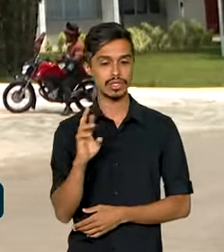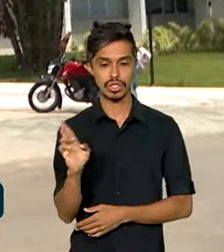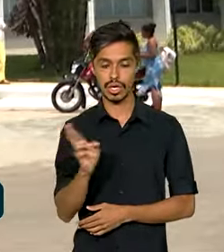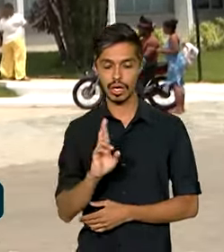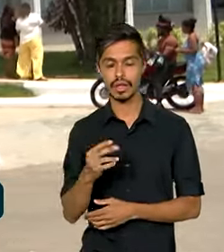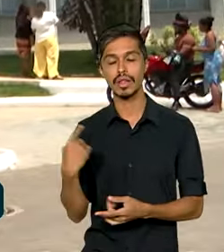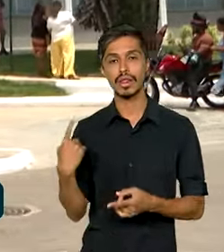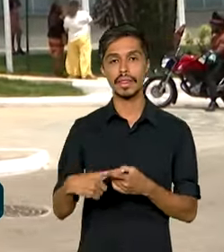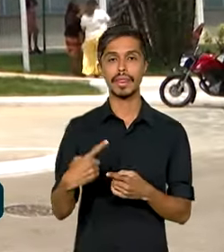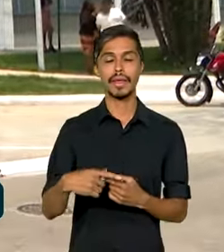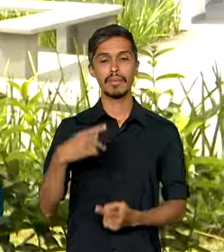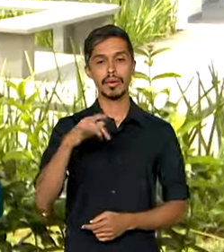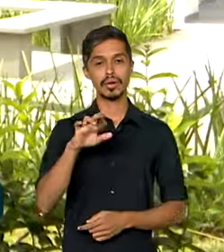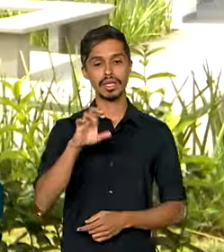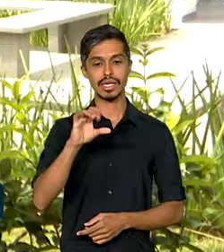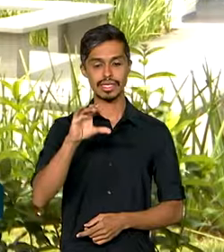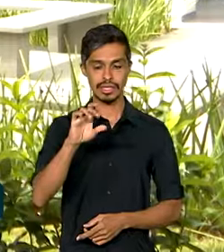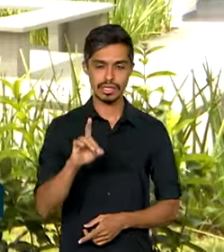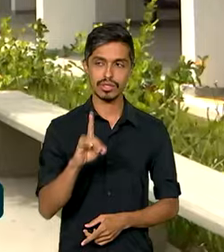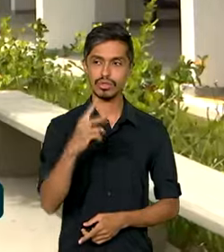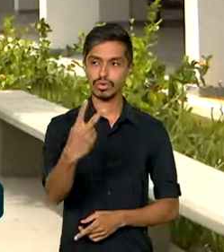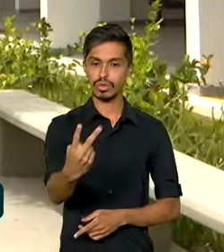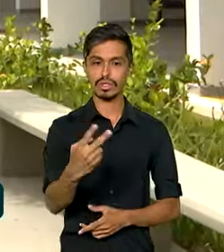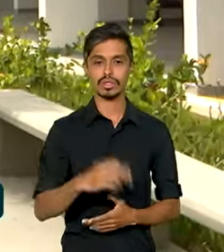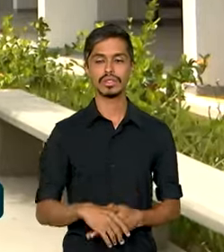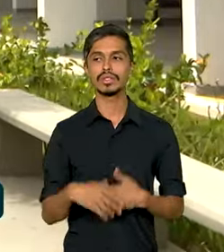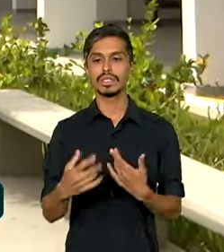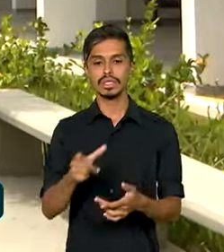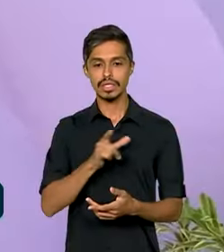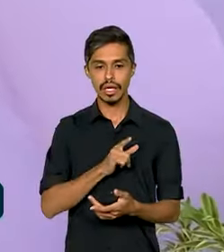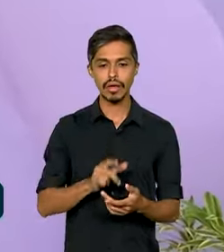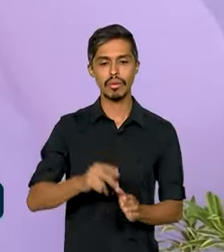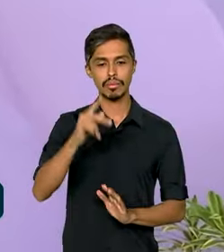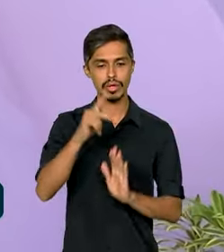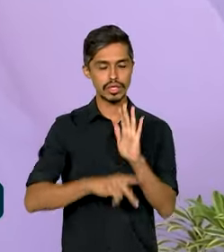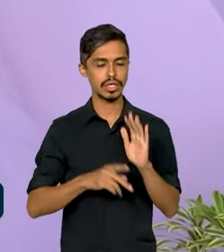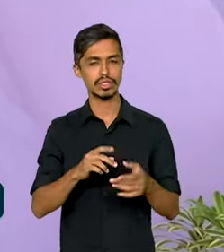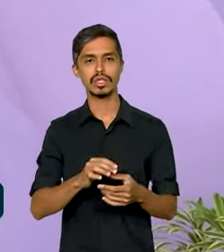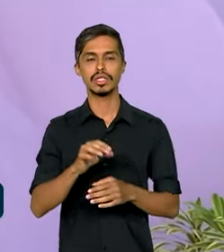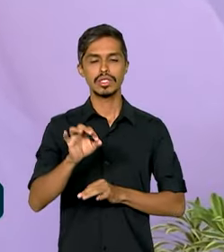através do pronace 2 programa nacional de segurança com o Cid